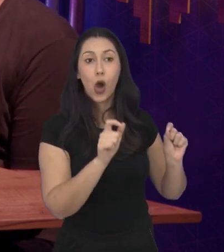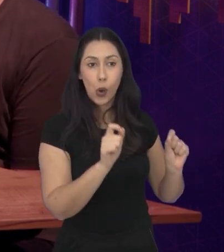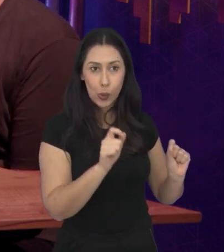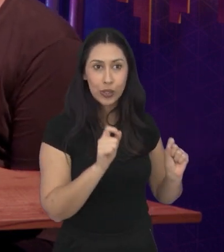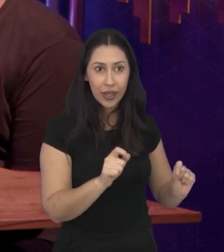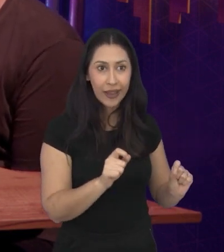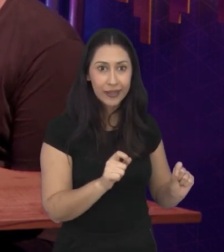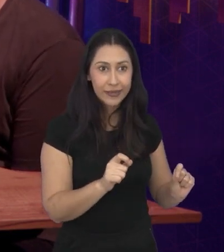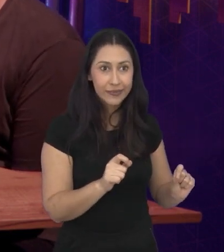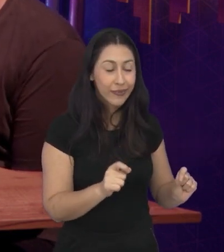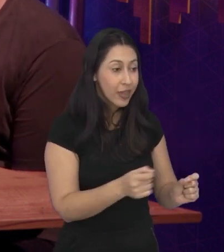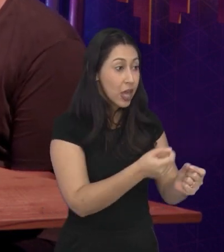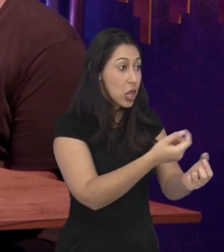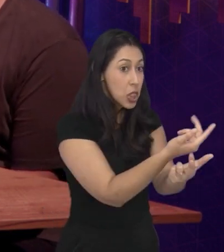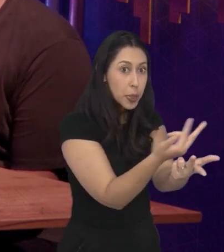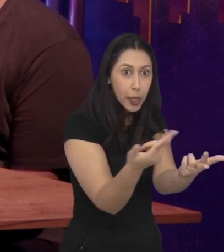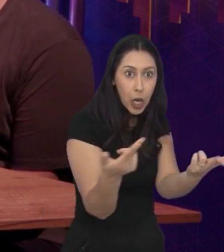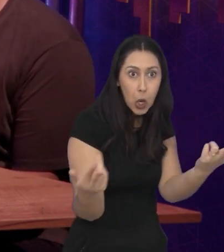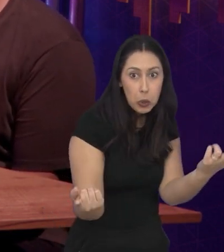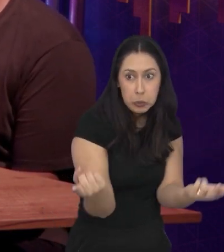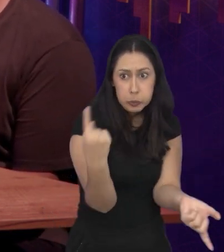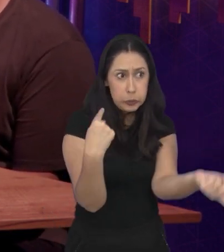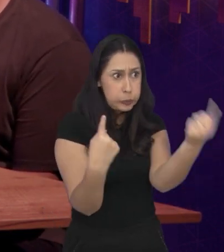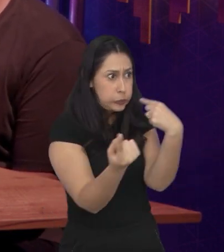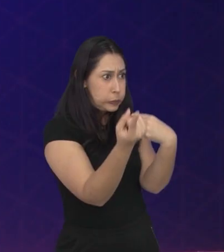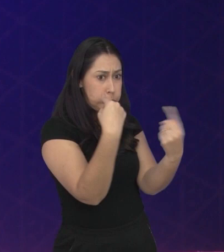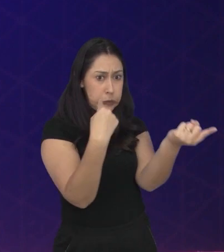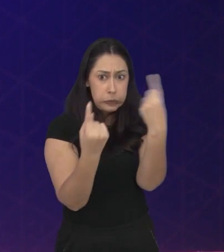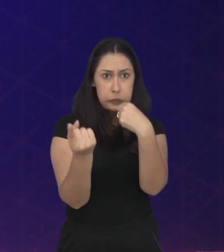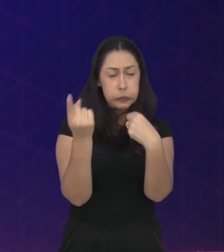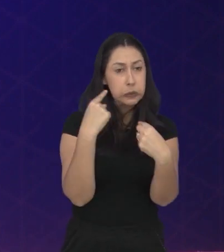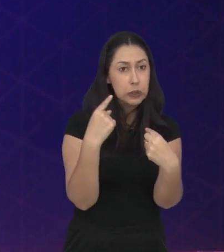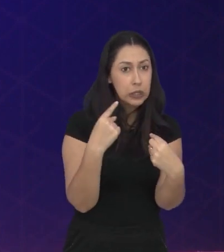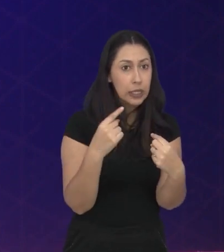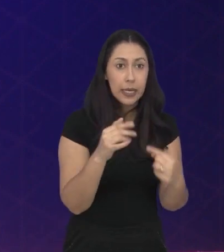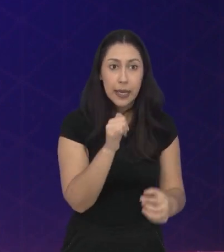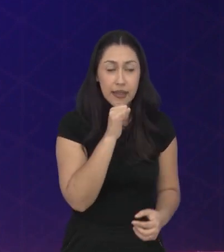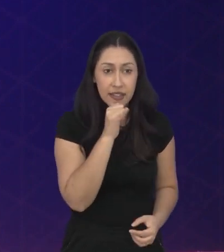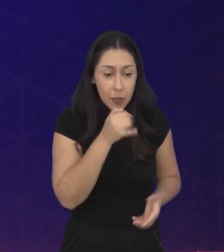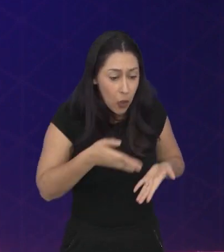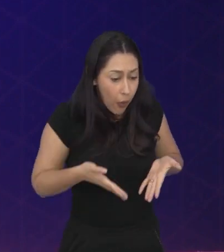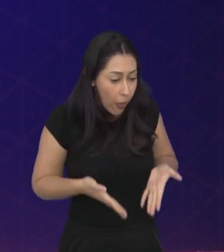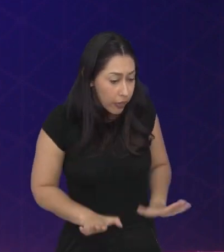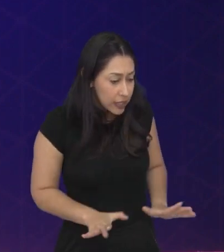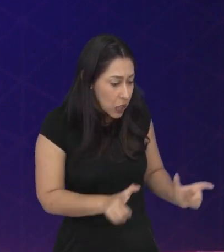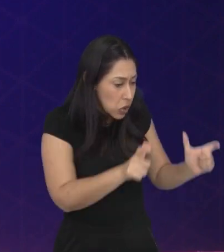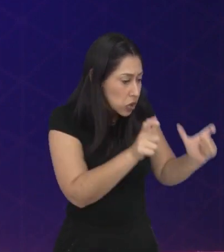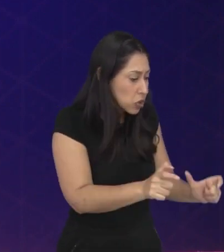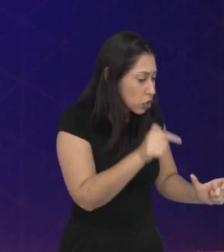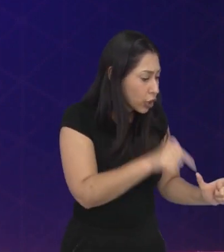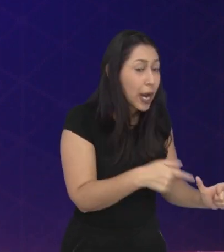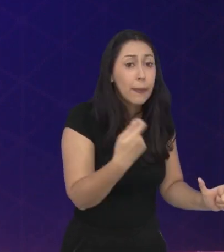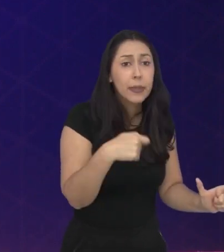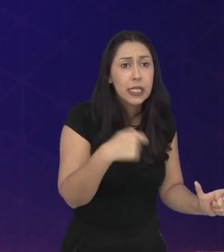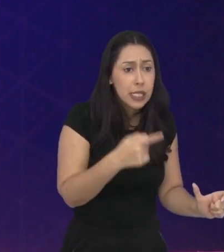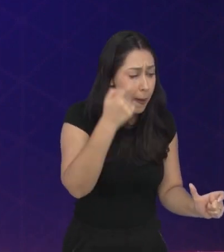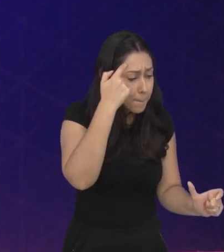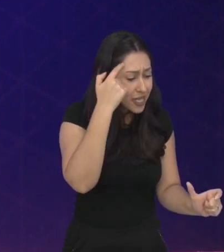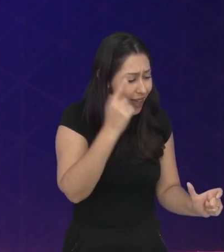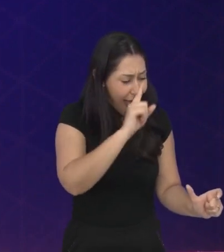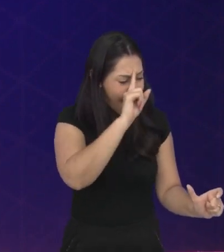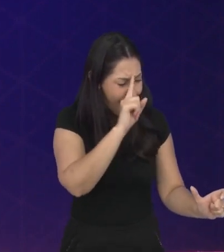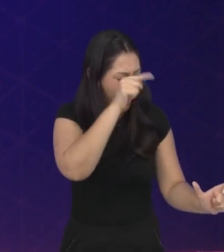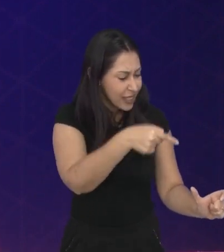sobre o determinismo, né, que é um conceito então que vai falar assim, você nasceu em um determinado lugar, então por ter nascido nesse determinado lugar você vai pensar